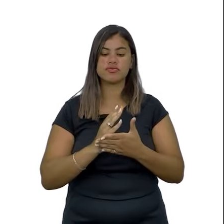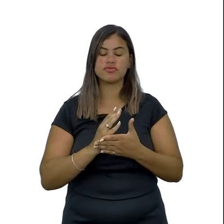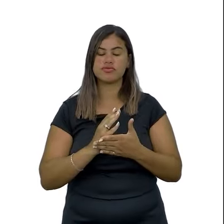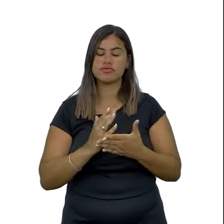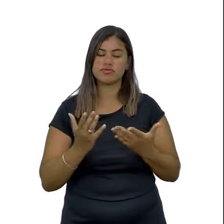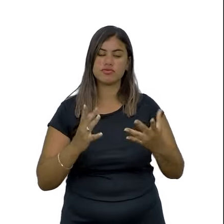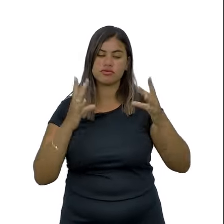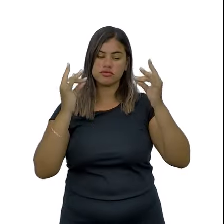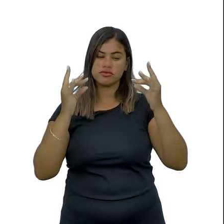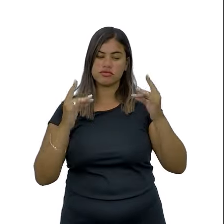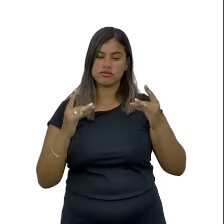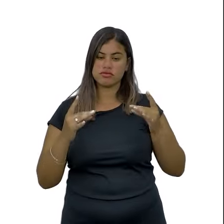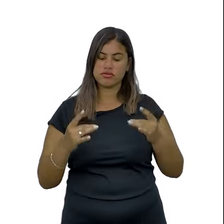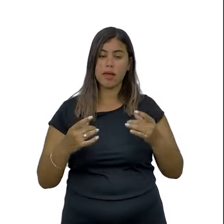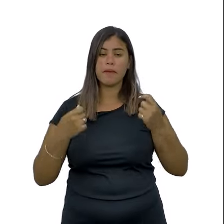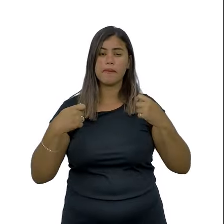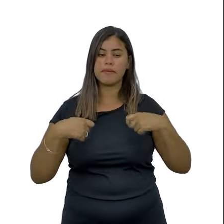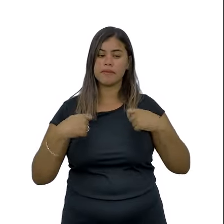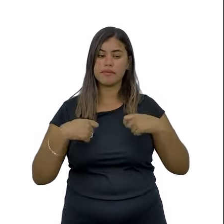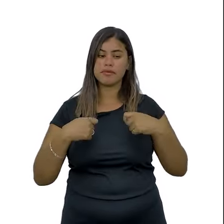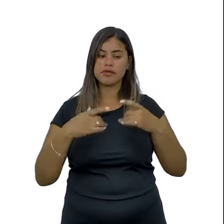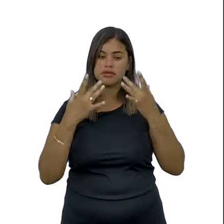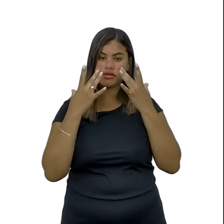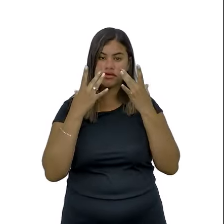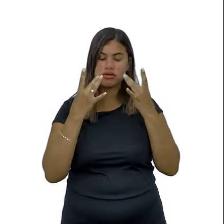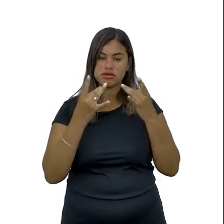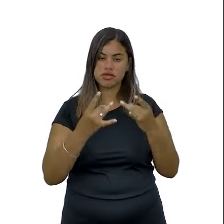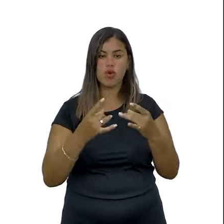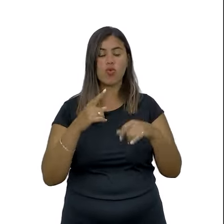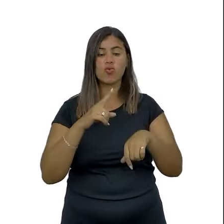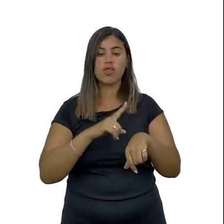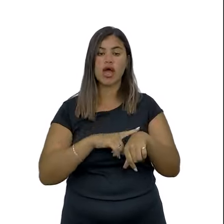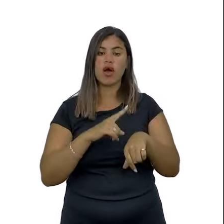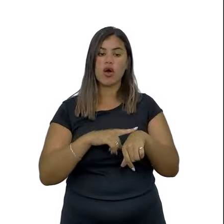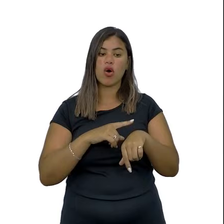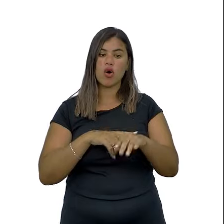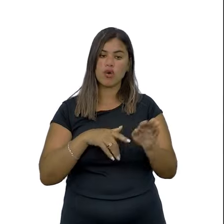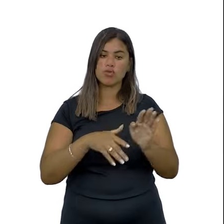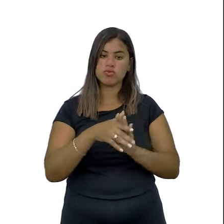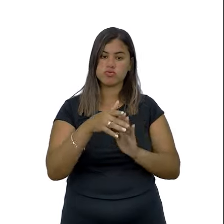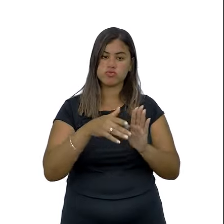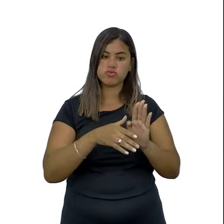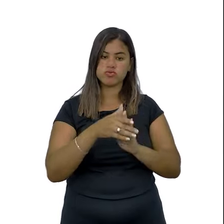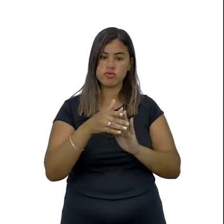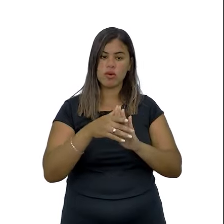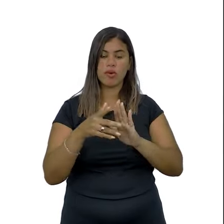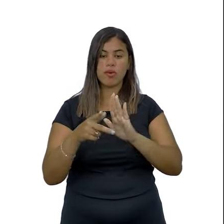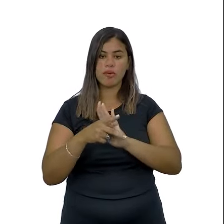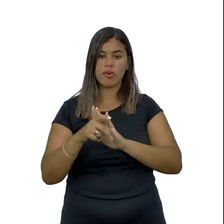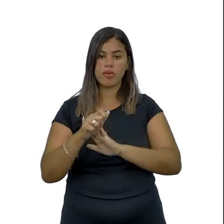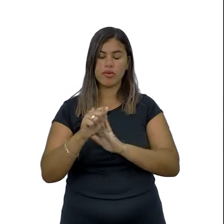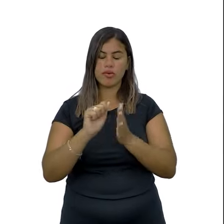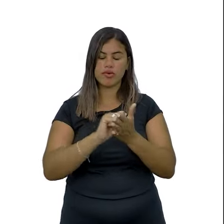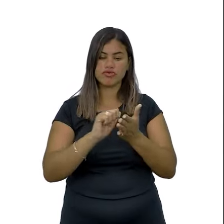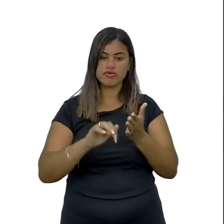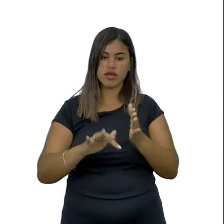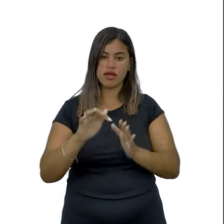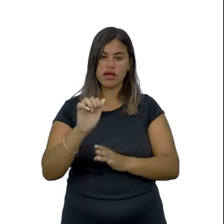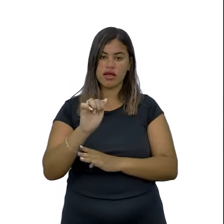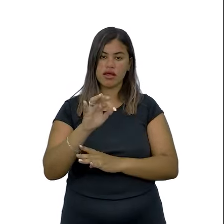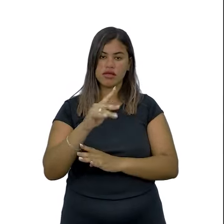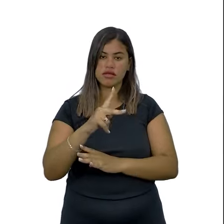aspectos que precisam ser cuidados no momento da orientação para o trabalho na ATPC. No